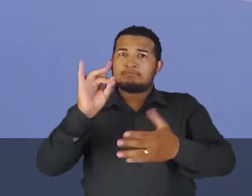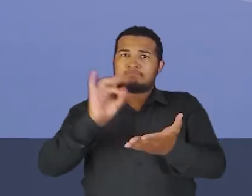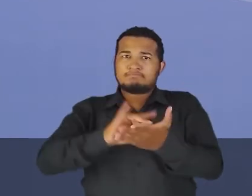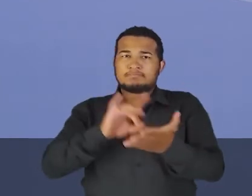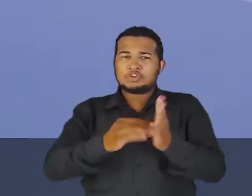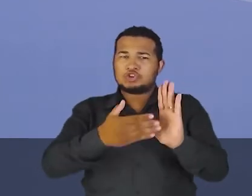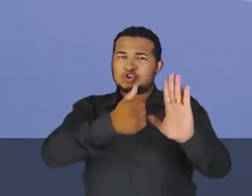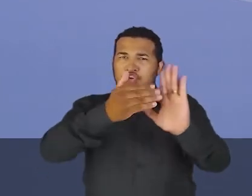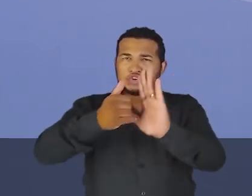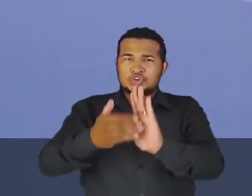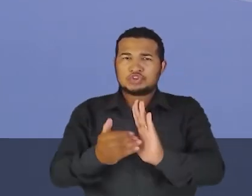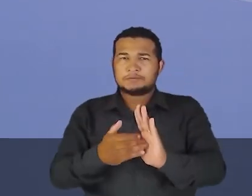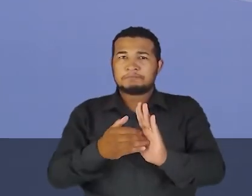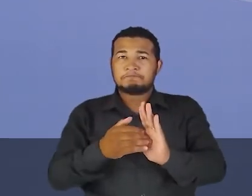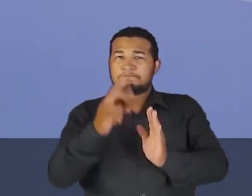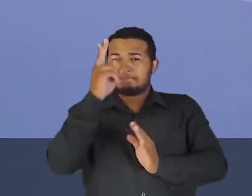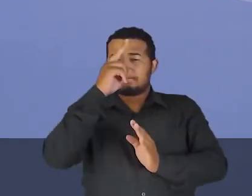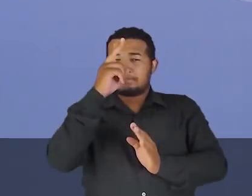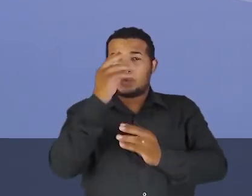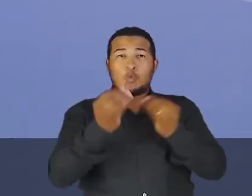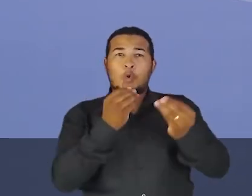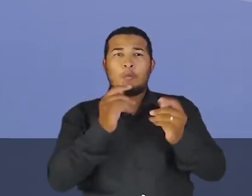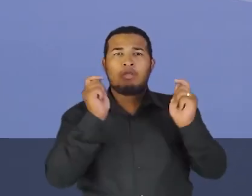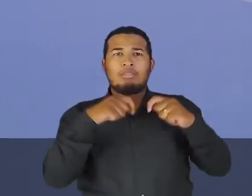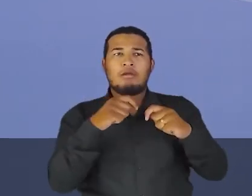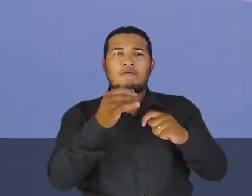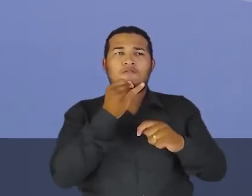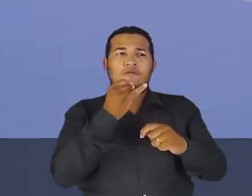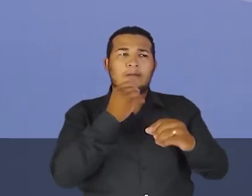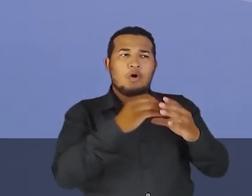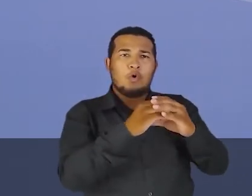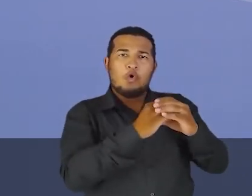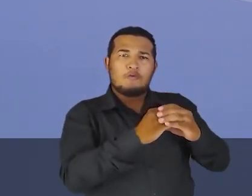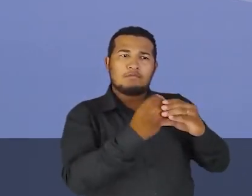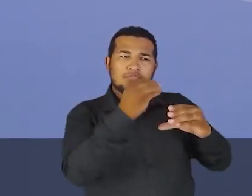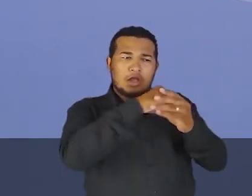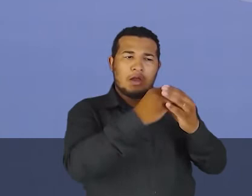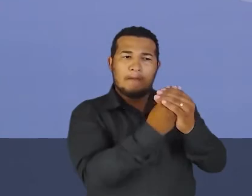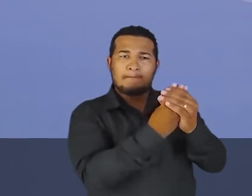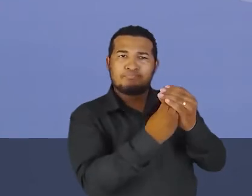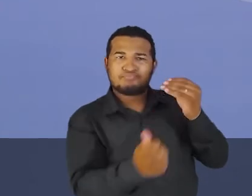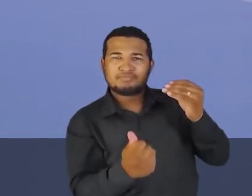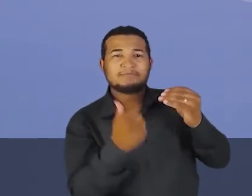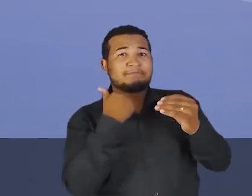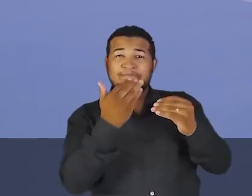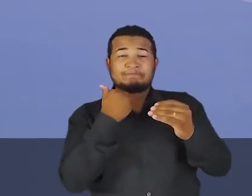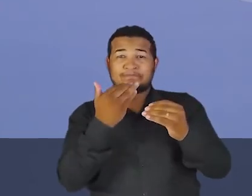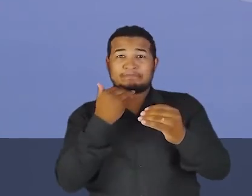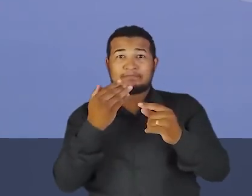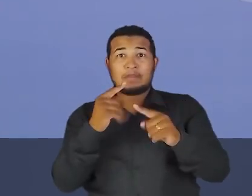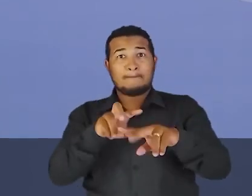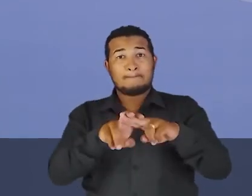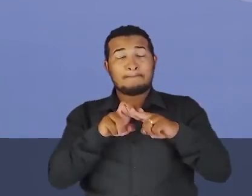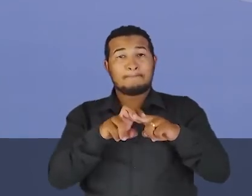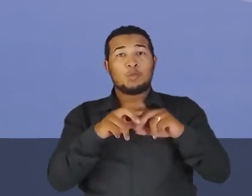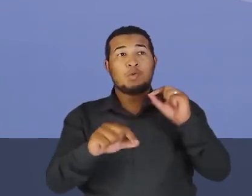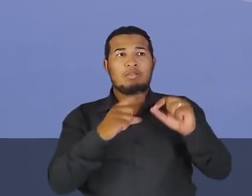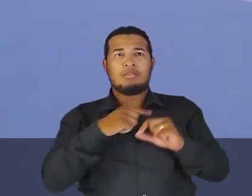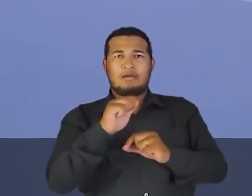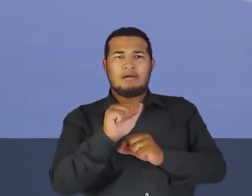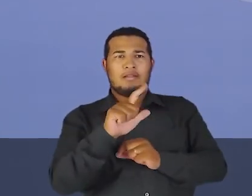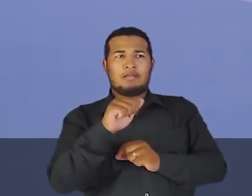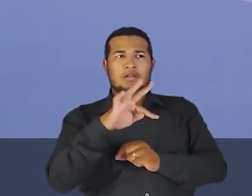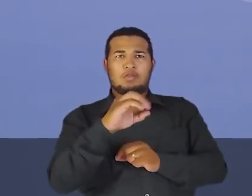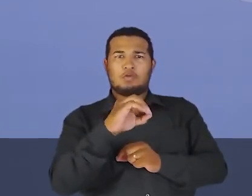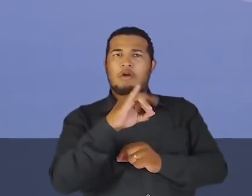Lembra que o animal dentro do ovo, ele não vai ter essa possibilidade. Então, no caso das aves e dos répteis, o alantoide ele é bem